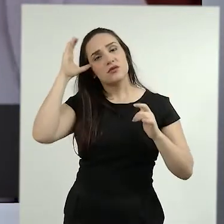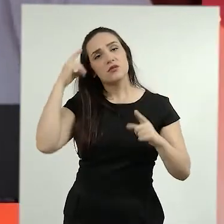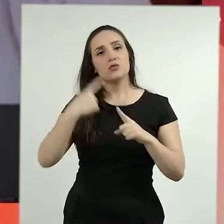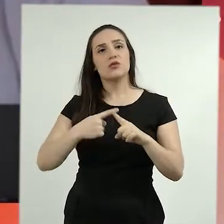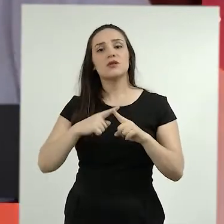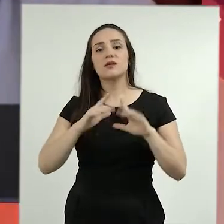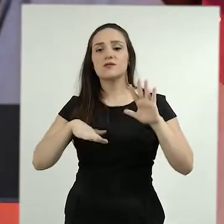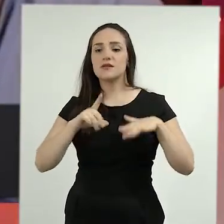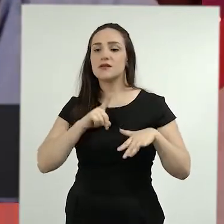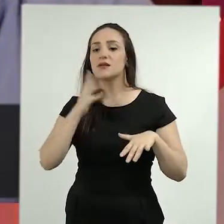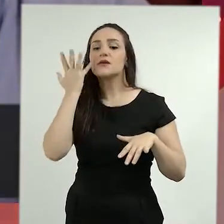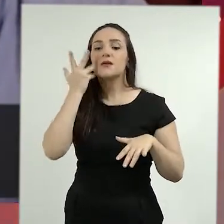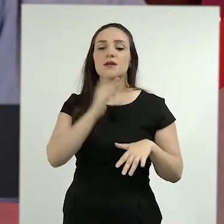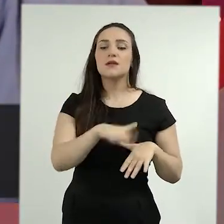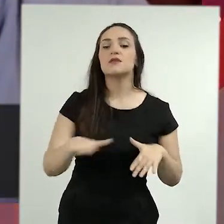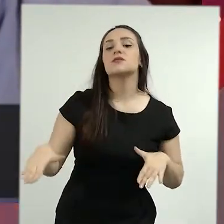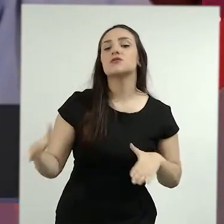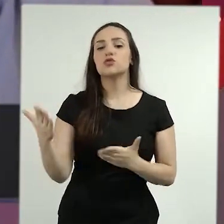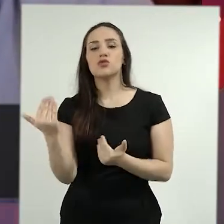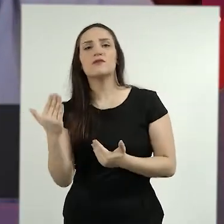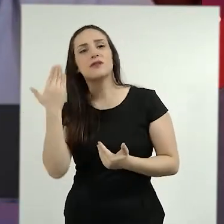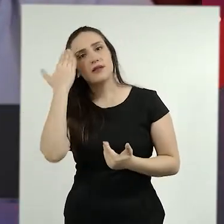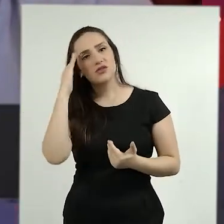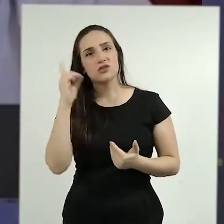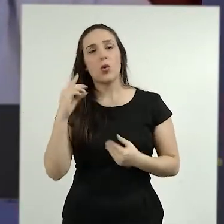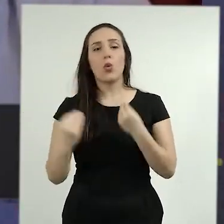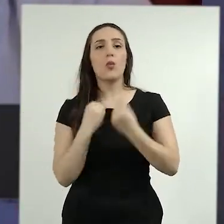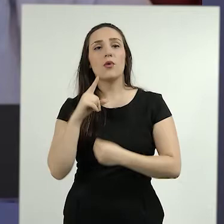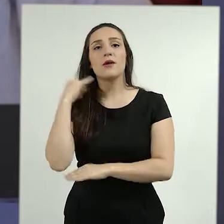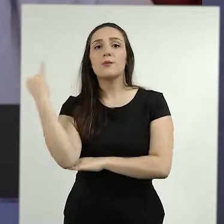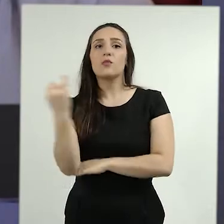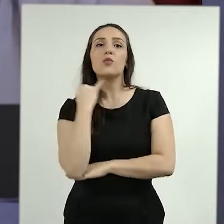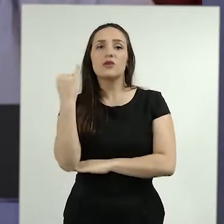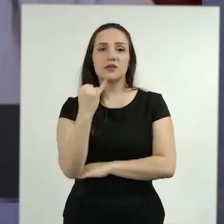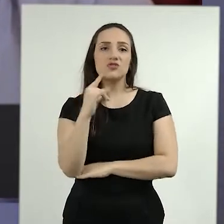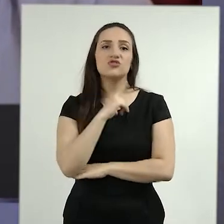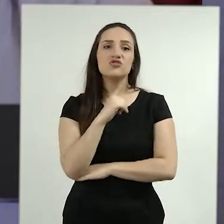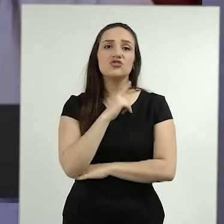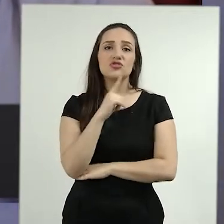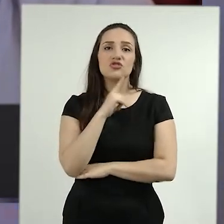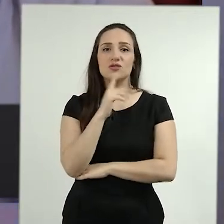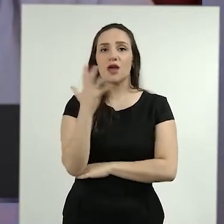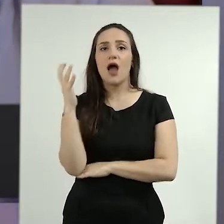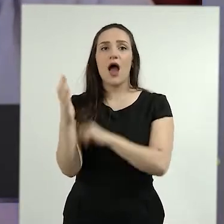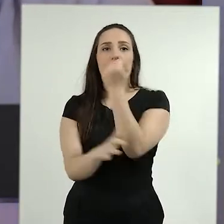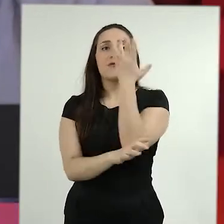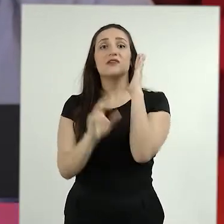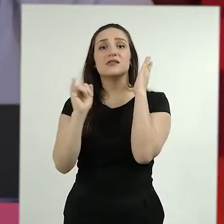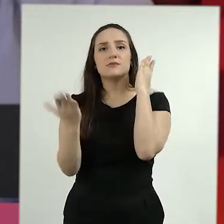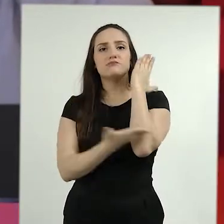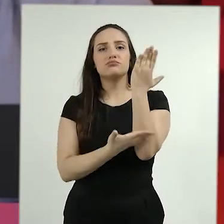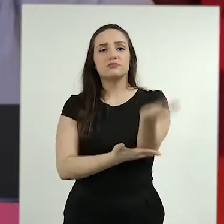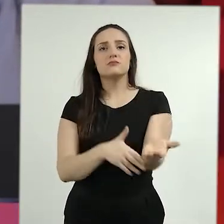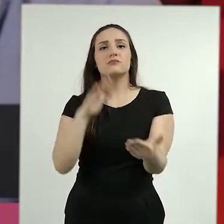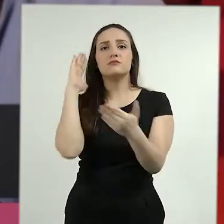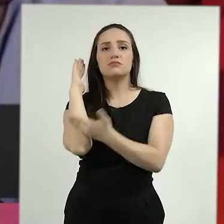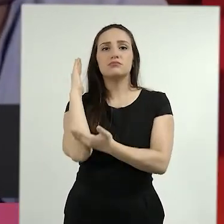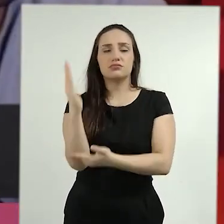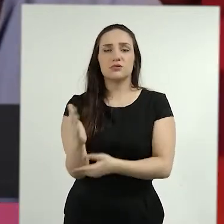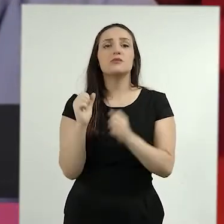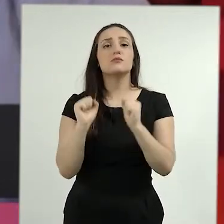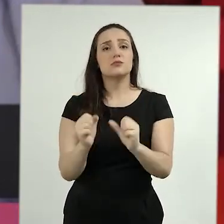vezes muitas crianças, né, os jovens, não entendem, né, a importância do impacto do desmatamento de algumas